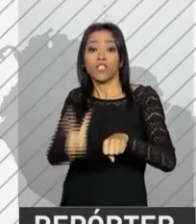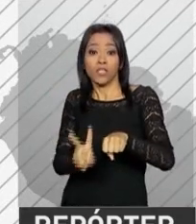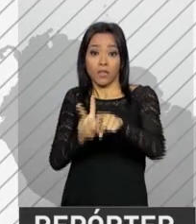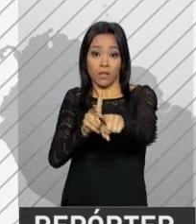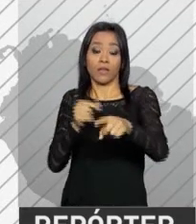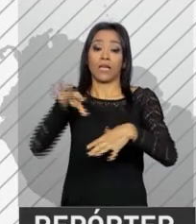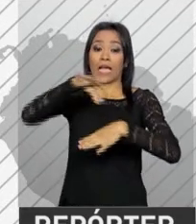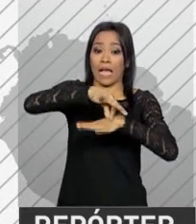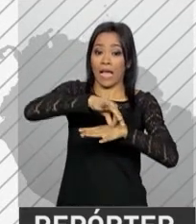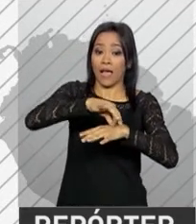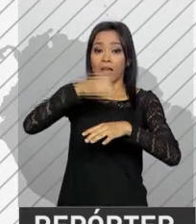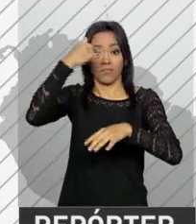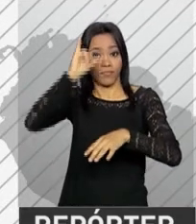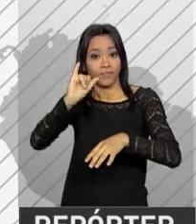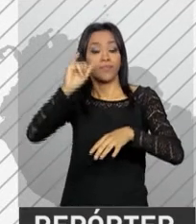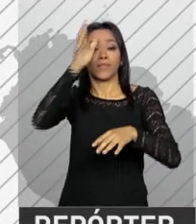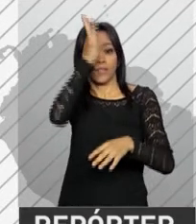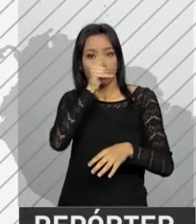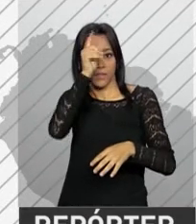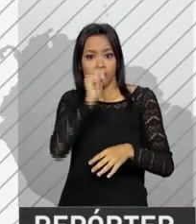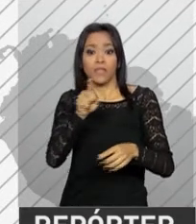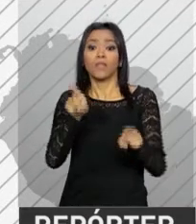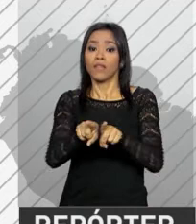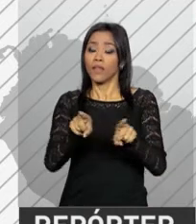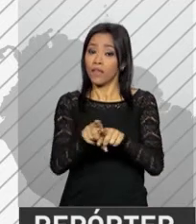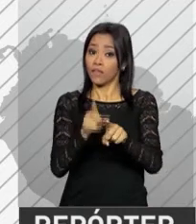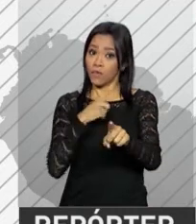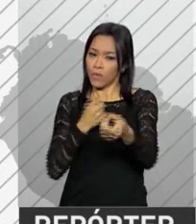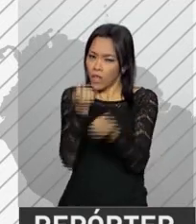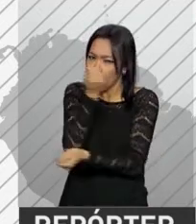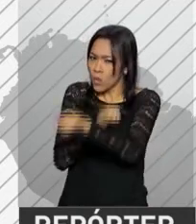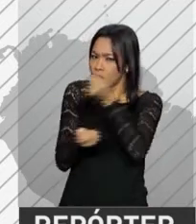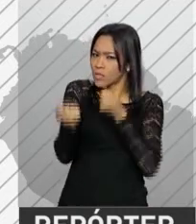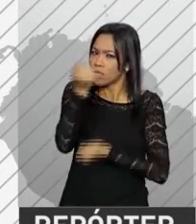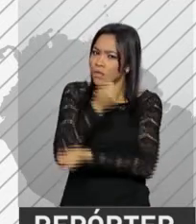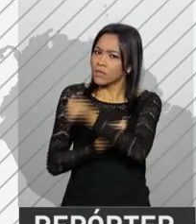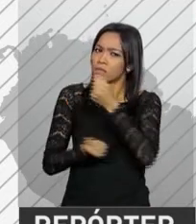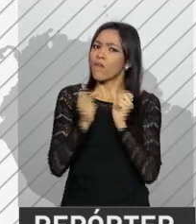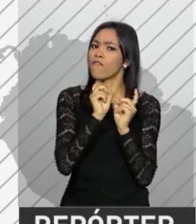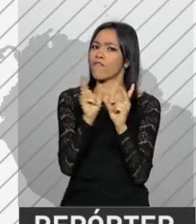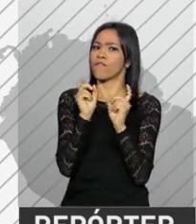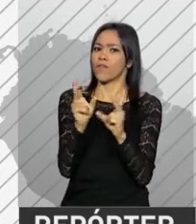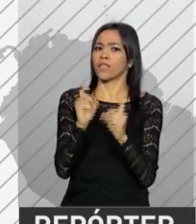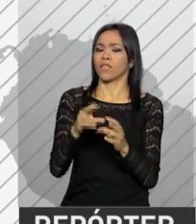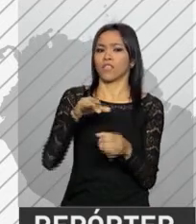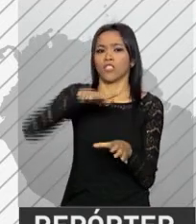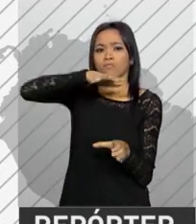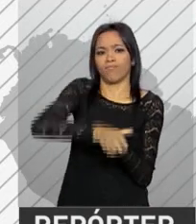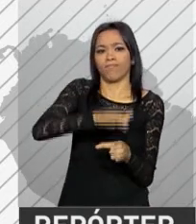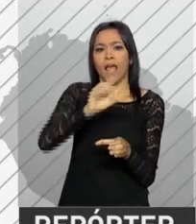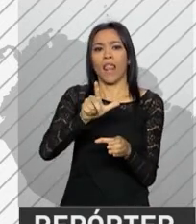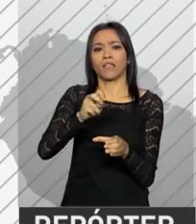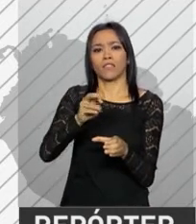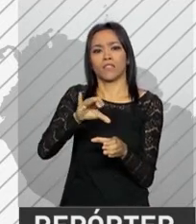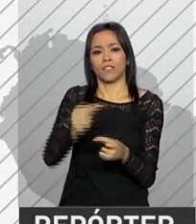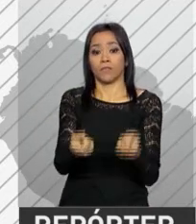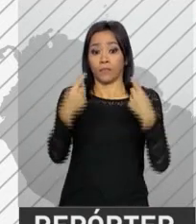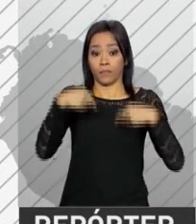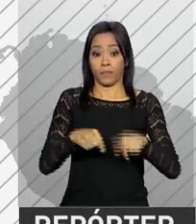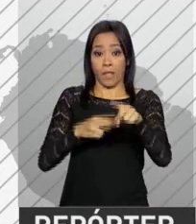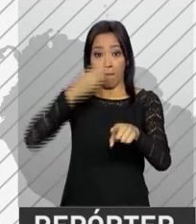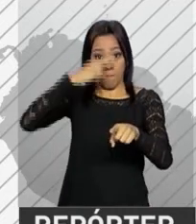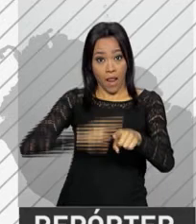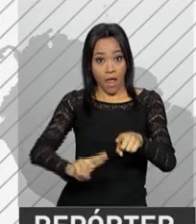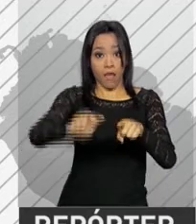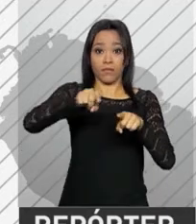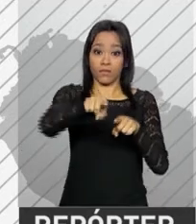carnes suína bovina e de frango e teve início uma negociação para venda de laticínios na malásia começaram